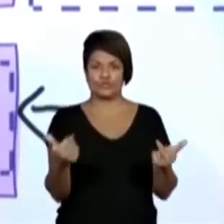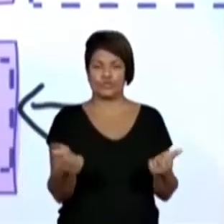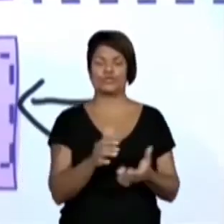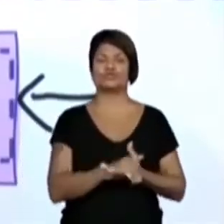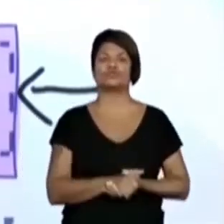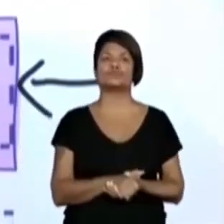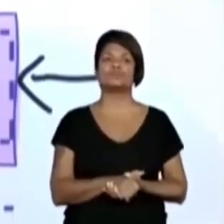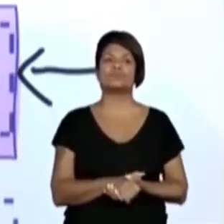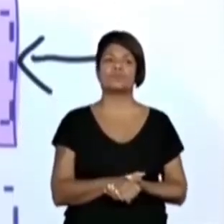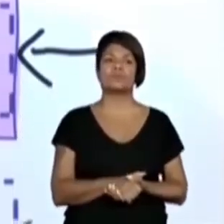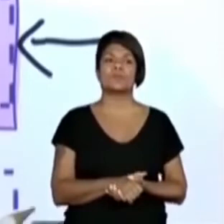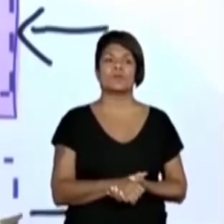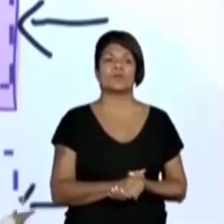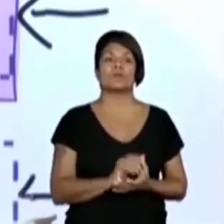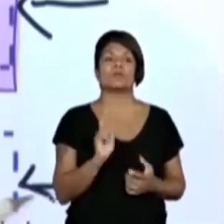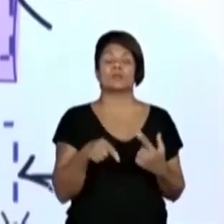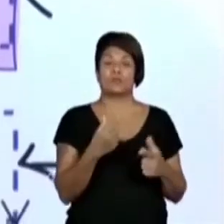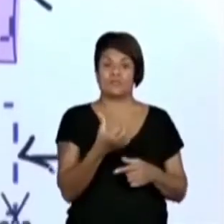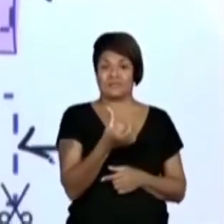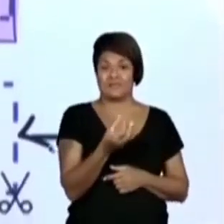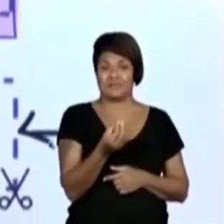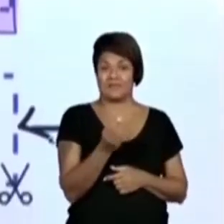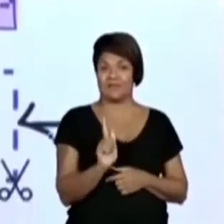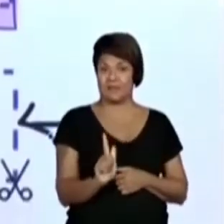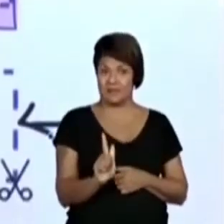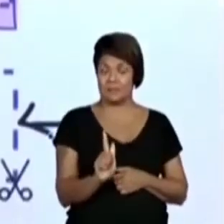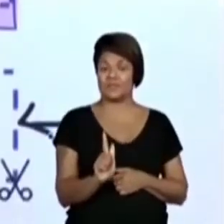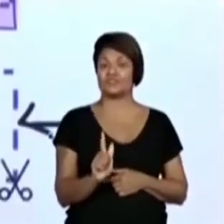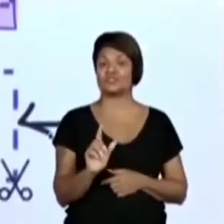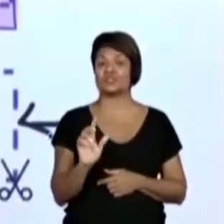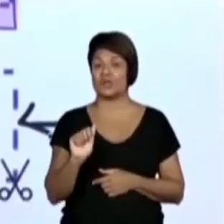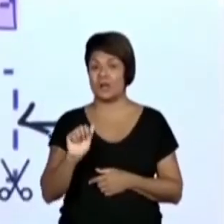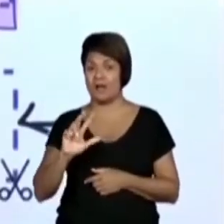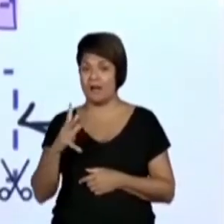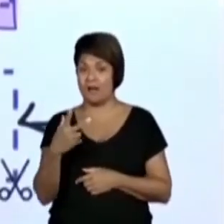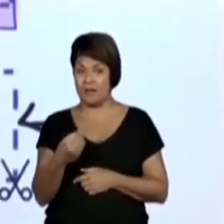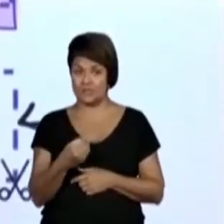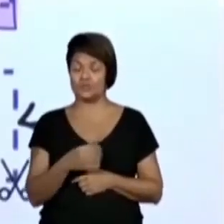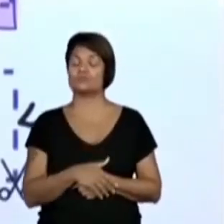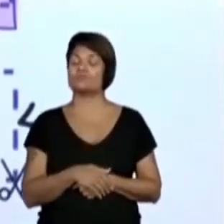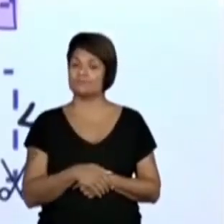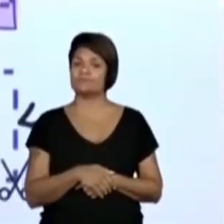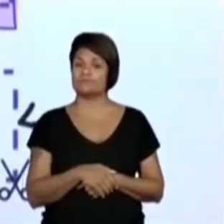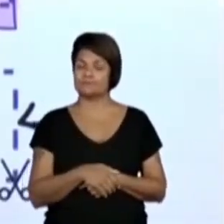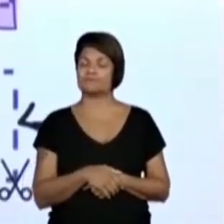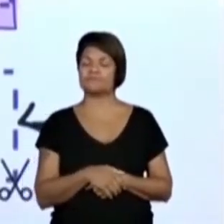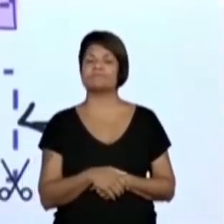Em seguida, 60 gramas de alho, que também é um ingrediente.